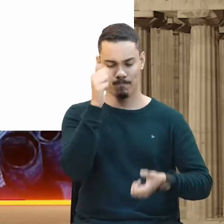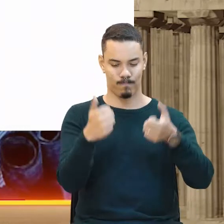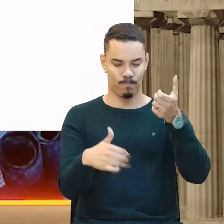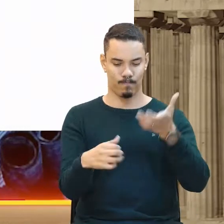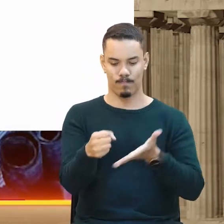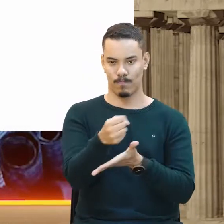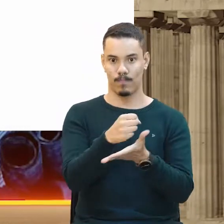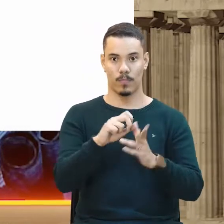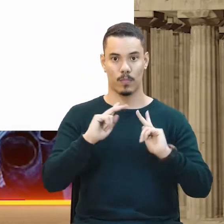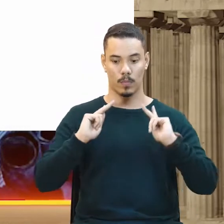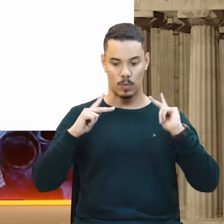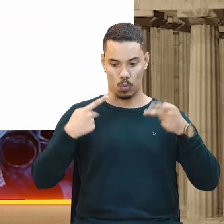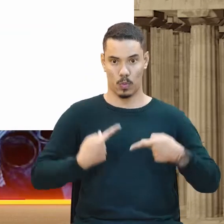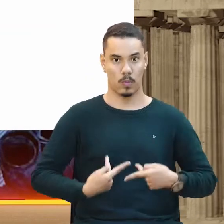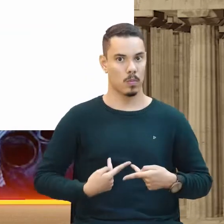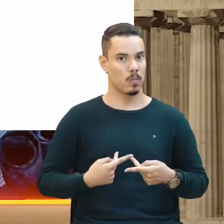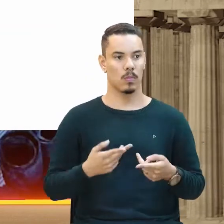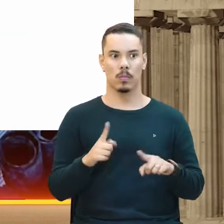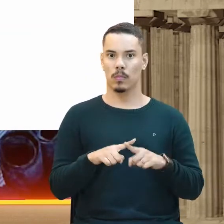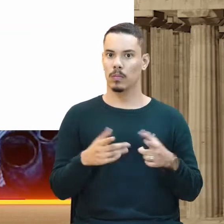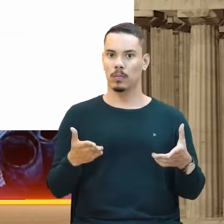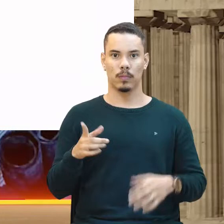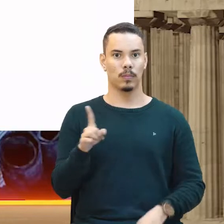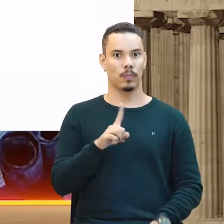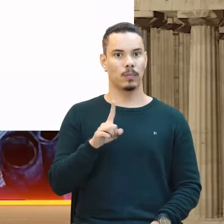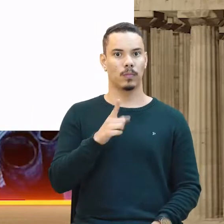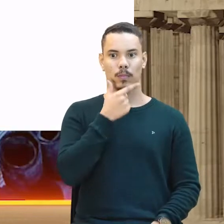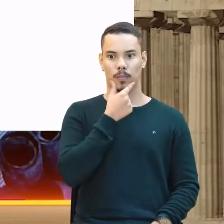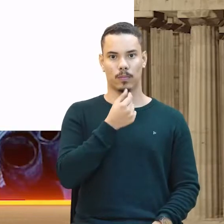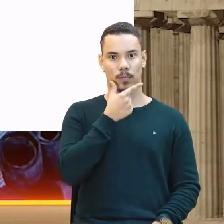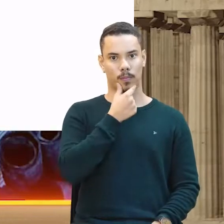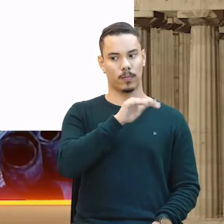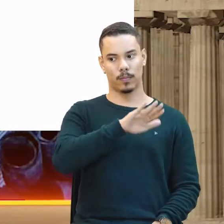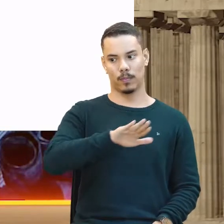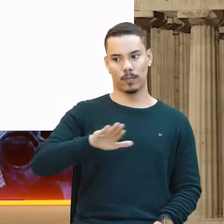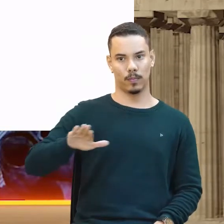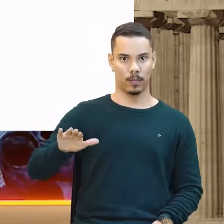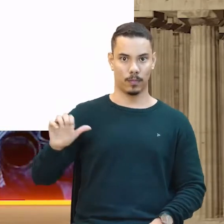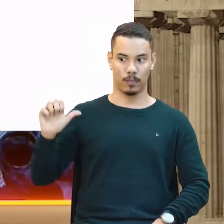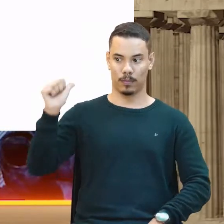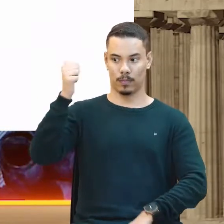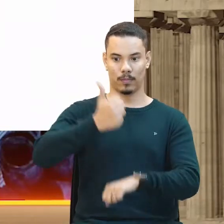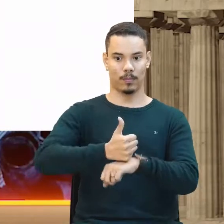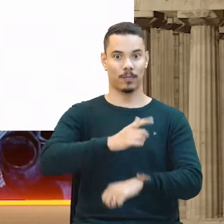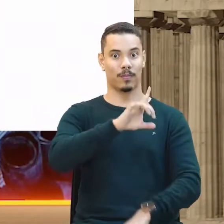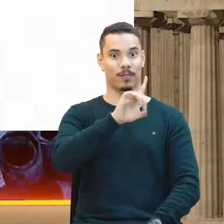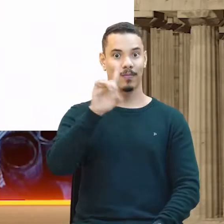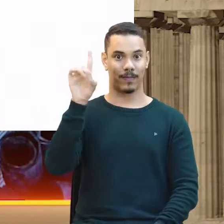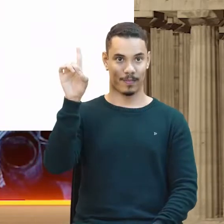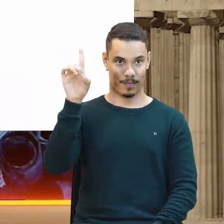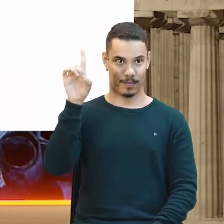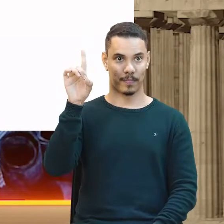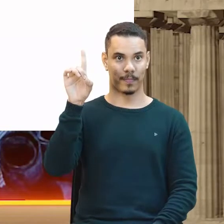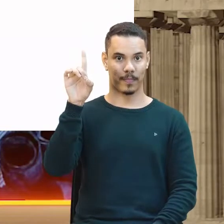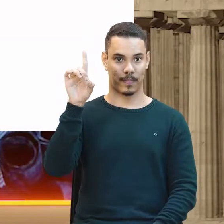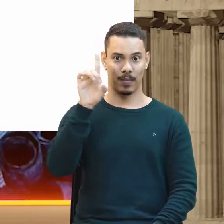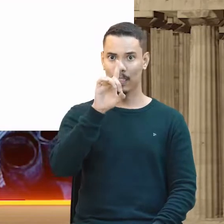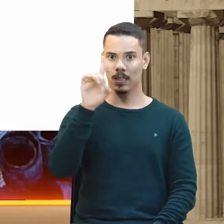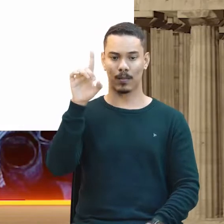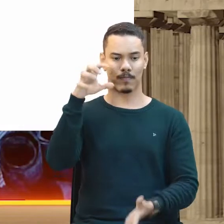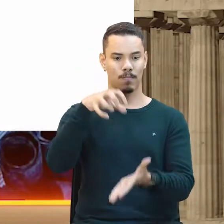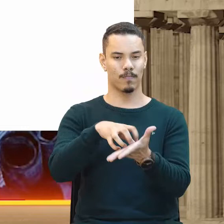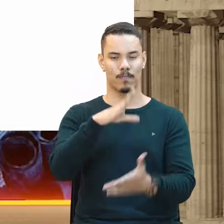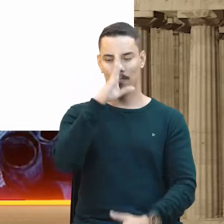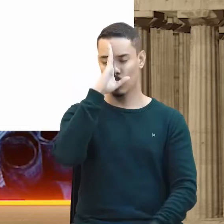humano. Agora não, o homem sai de cena e entra Deus. Deus é o centro de tudo,